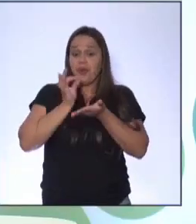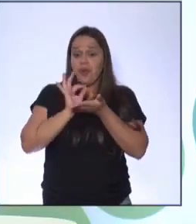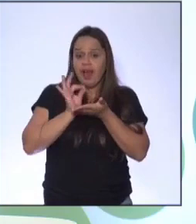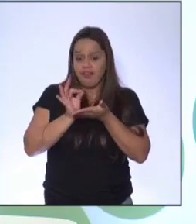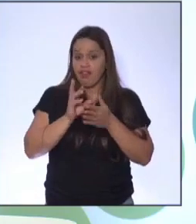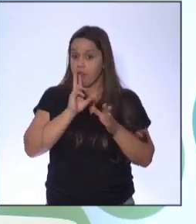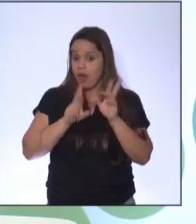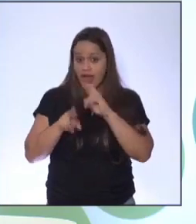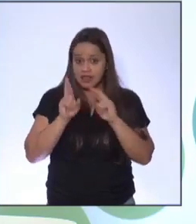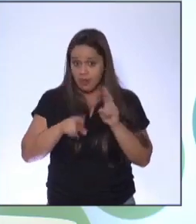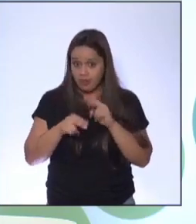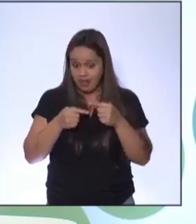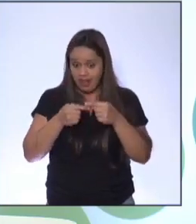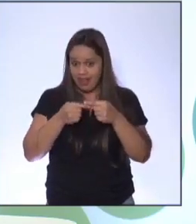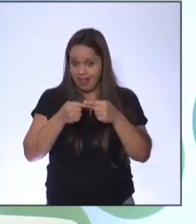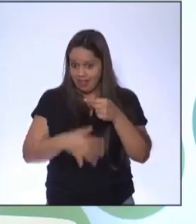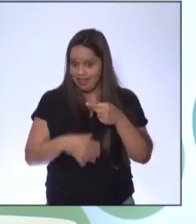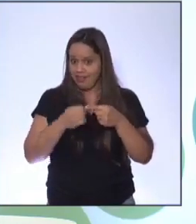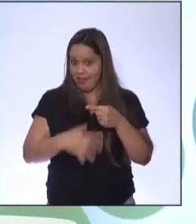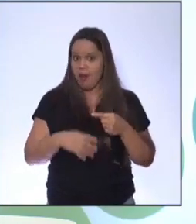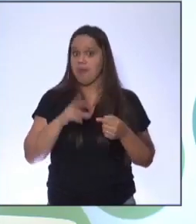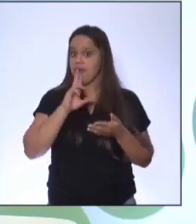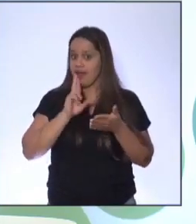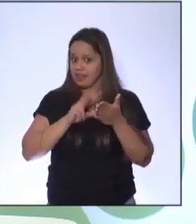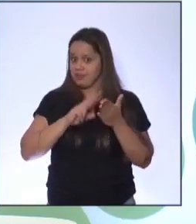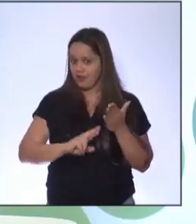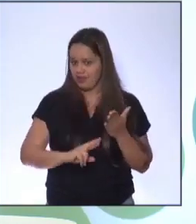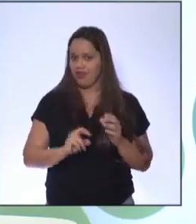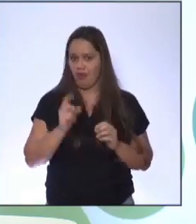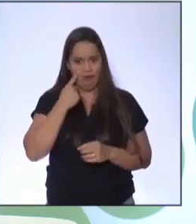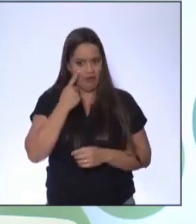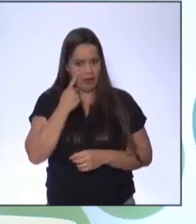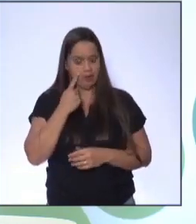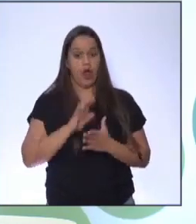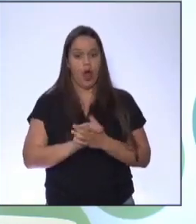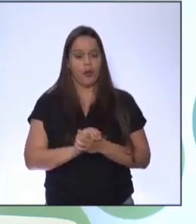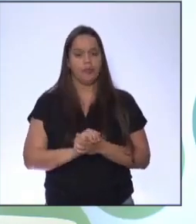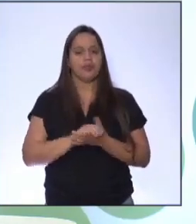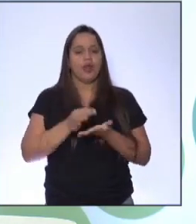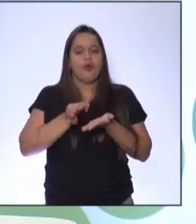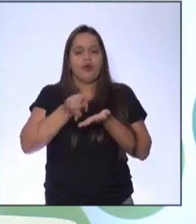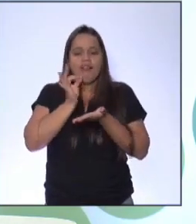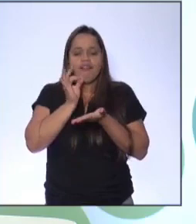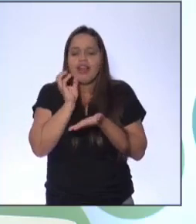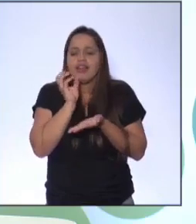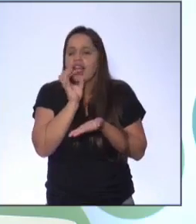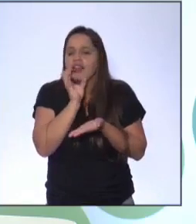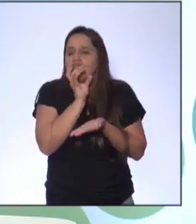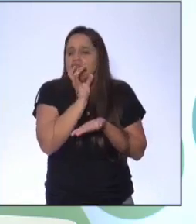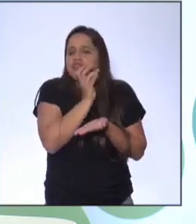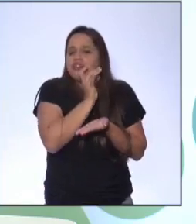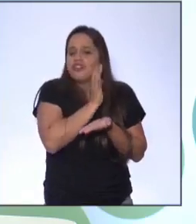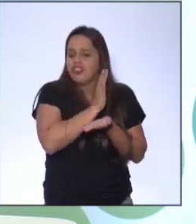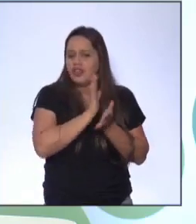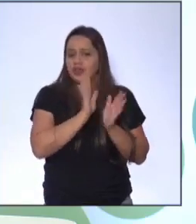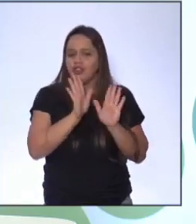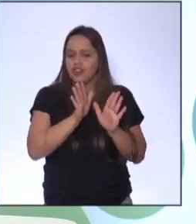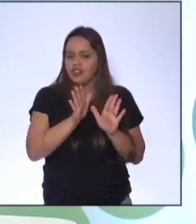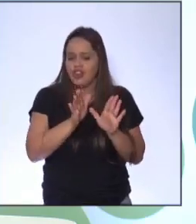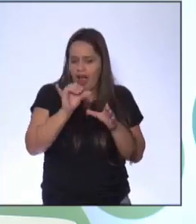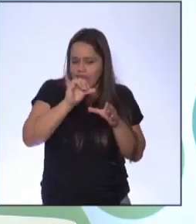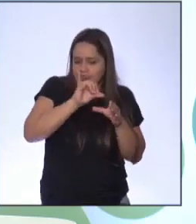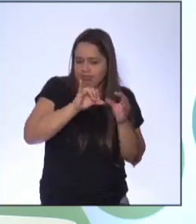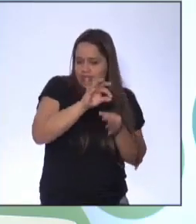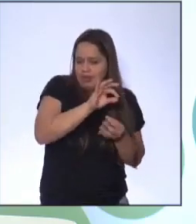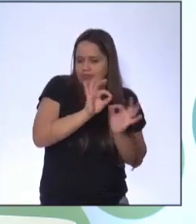aí no chat, eu vou olhando aqui o que vocês estão respondendo. O café, aquele café quentinho lá que foi passado, ele é homogêneo